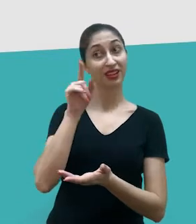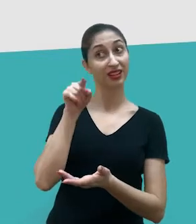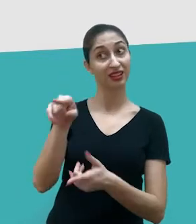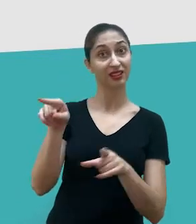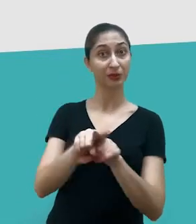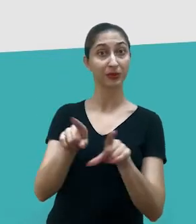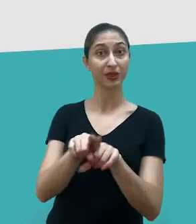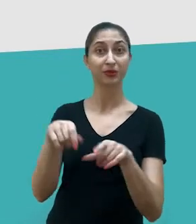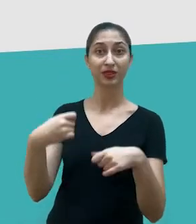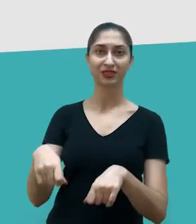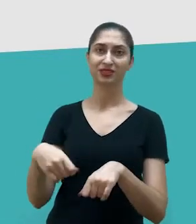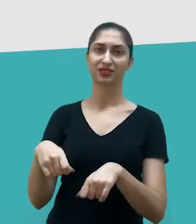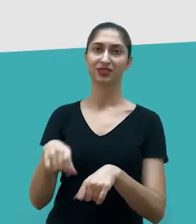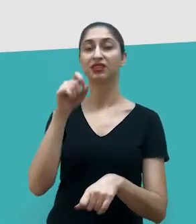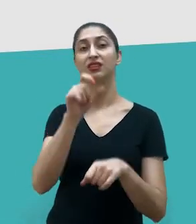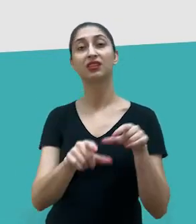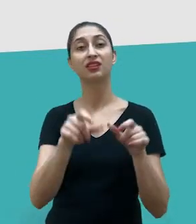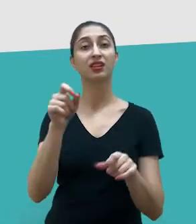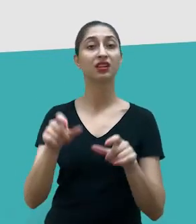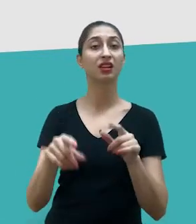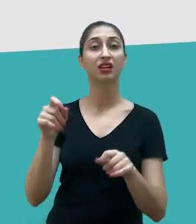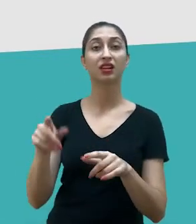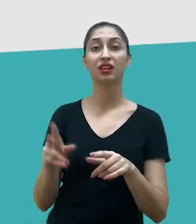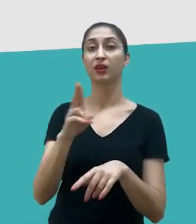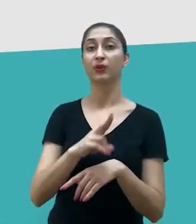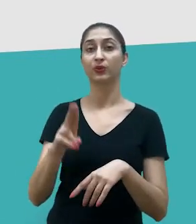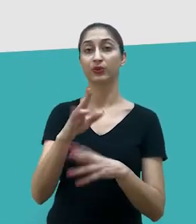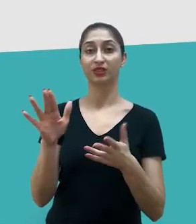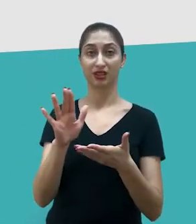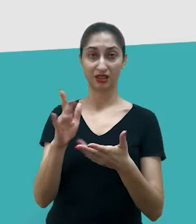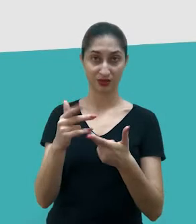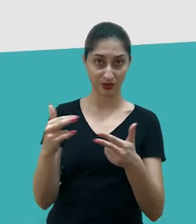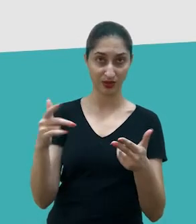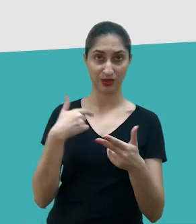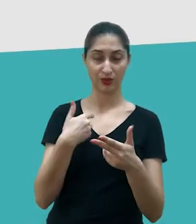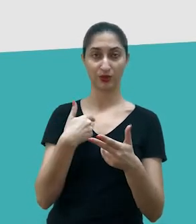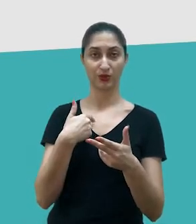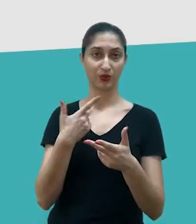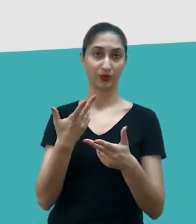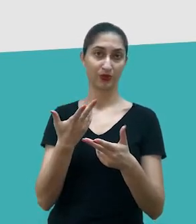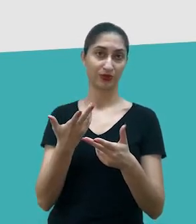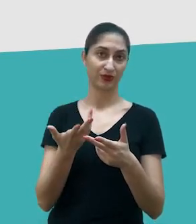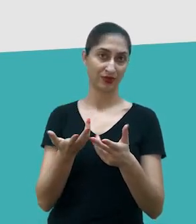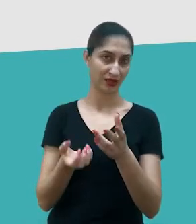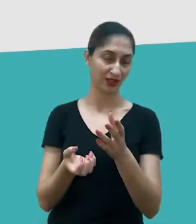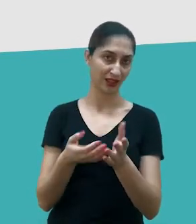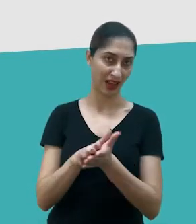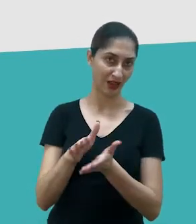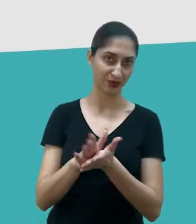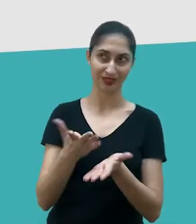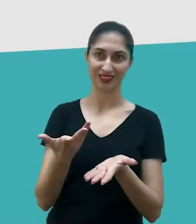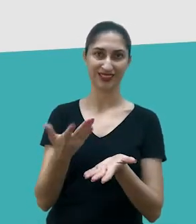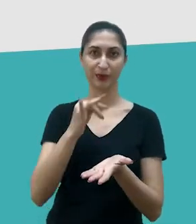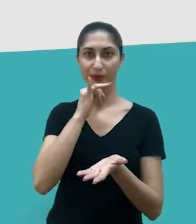pensar quem são as pessoas que produzem o que eu consumo. Elas estão bem? Porque se elas não tiverem, não vai ter uma boa